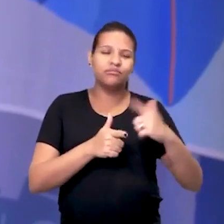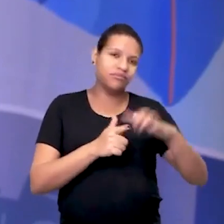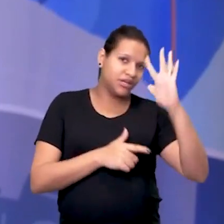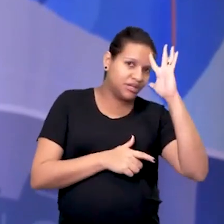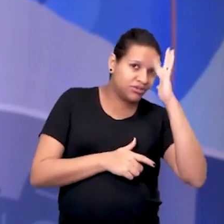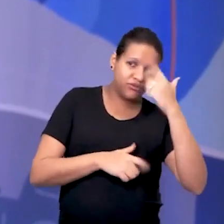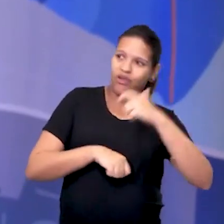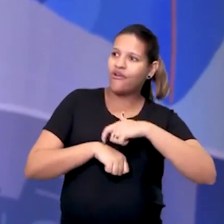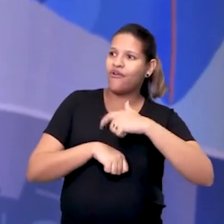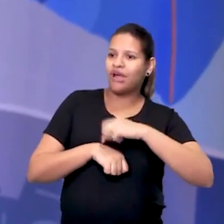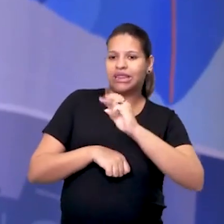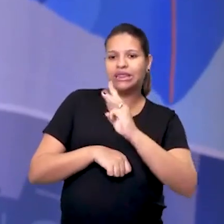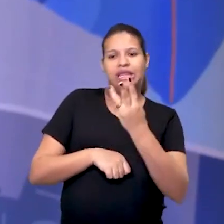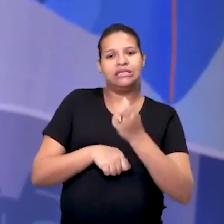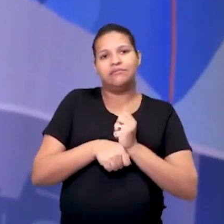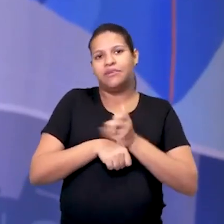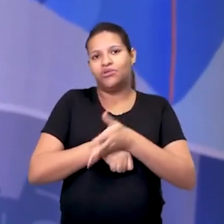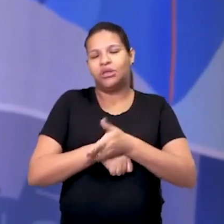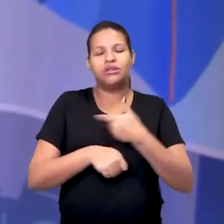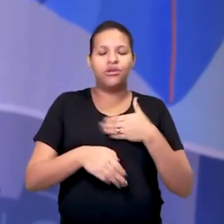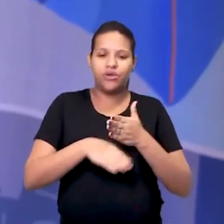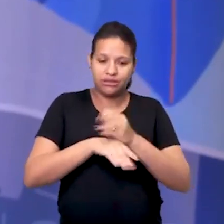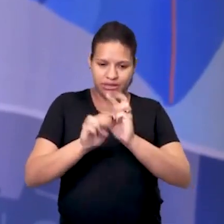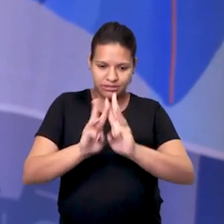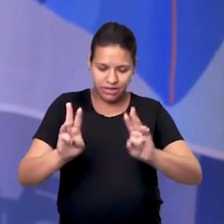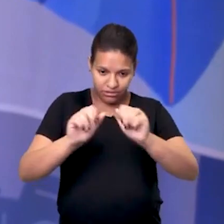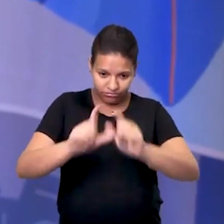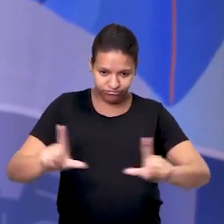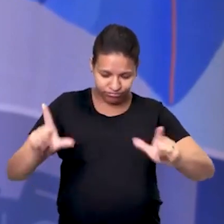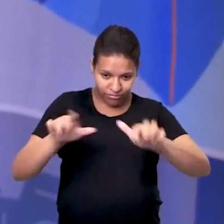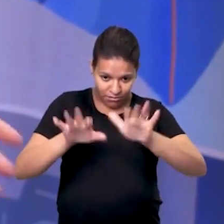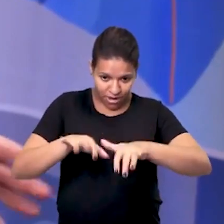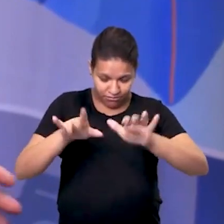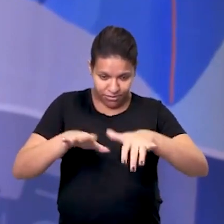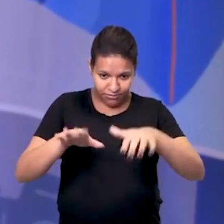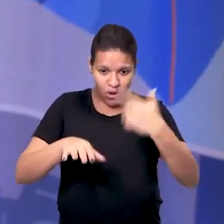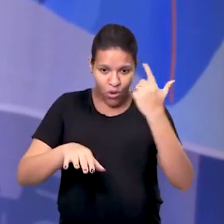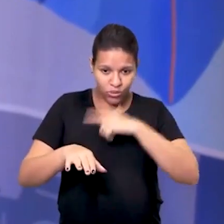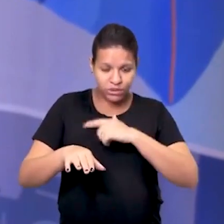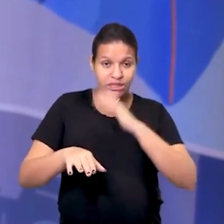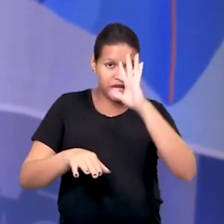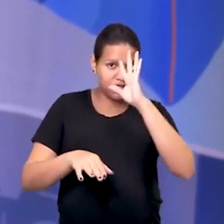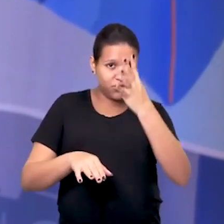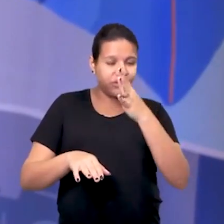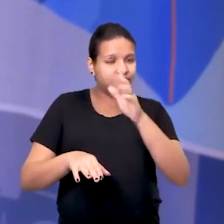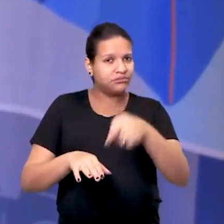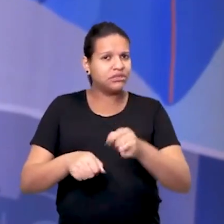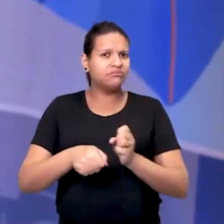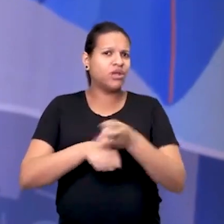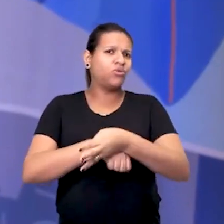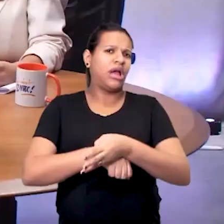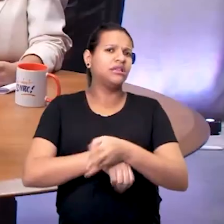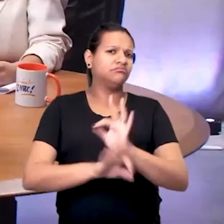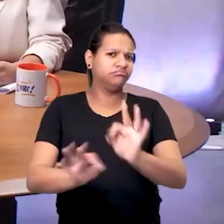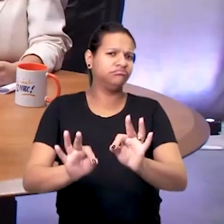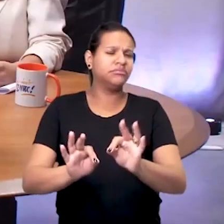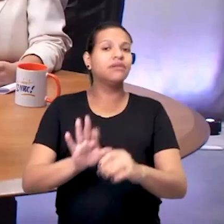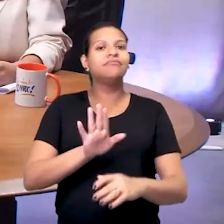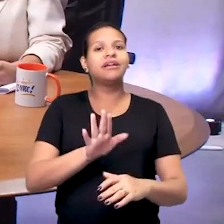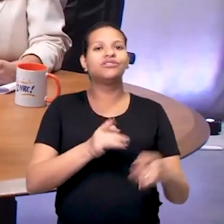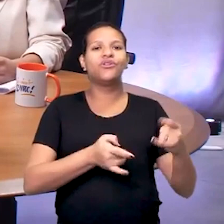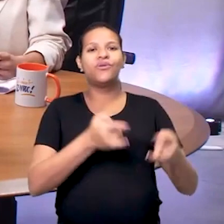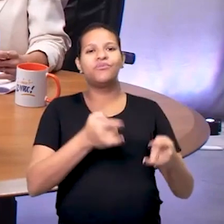colocou 3 horas da manhã eu entrei no chat da empresa e o robô resolveu para mim aquilo que eu precisava mas essa conversa do